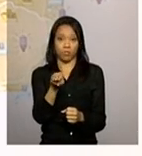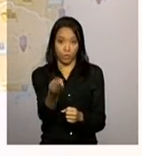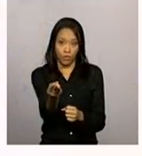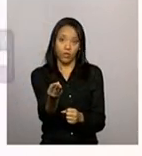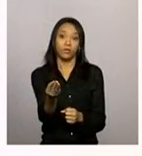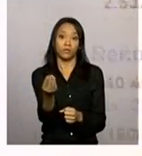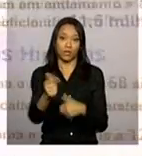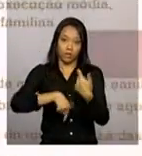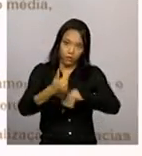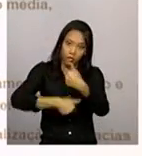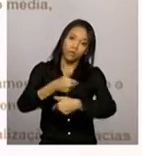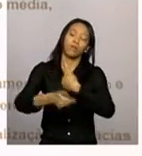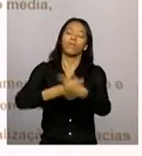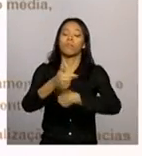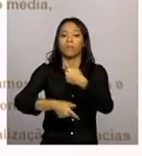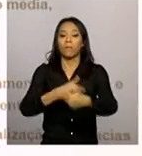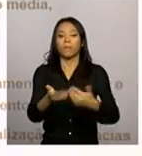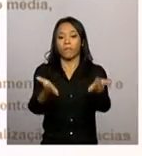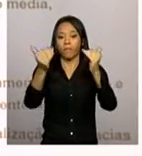e,